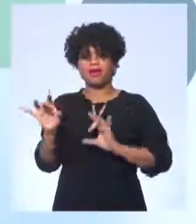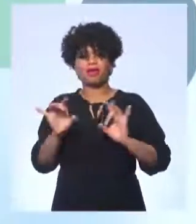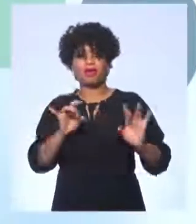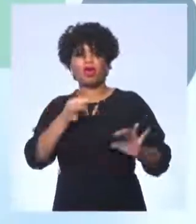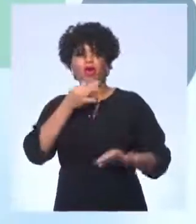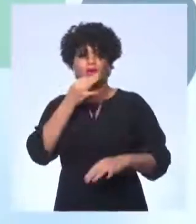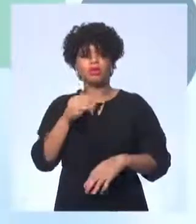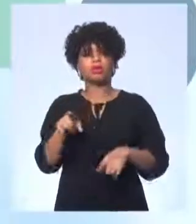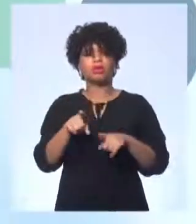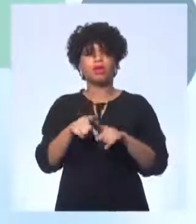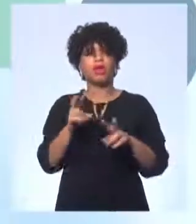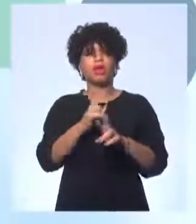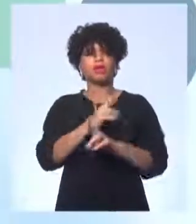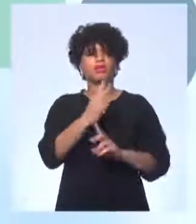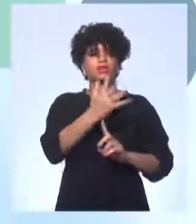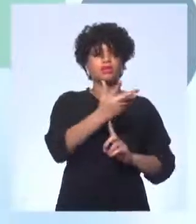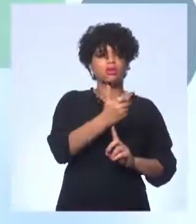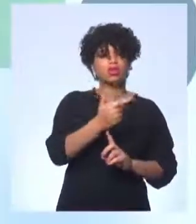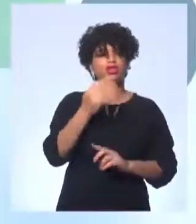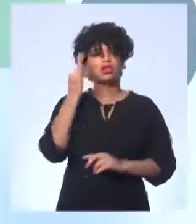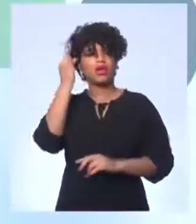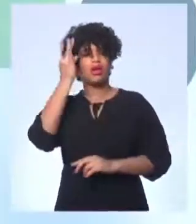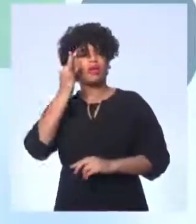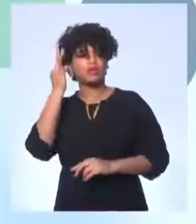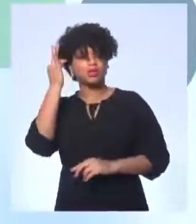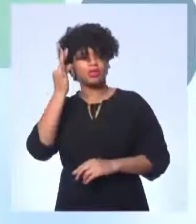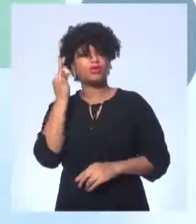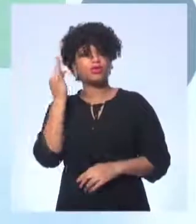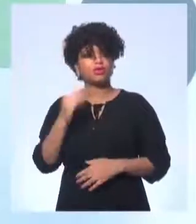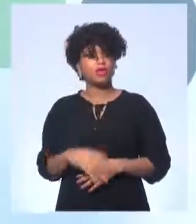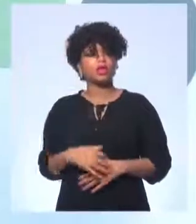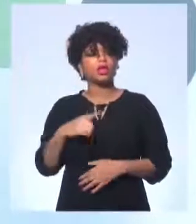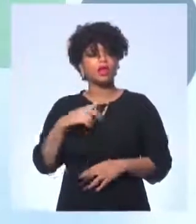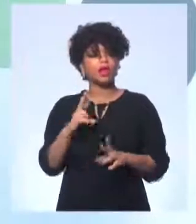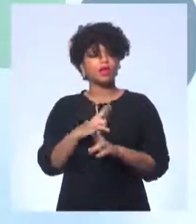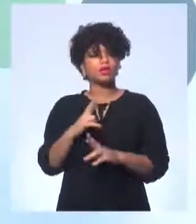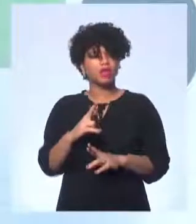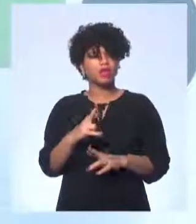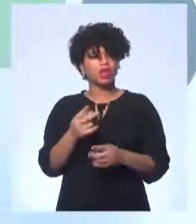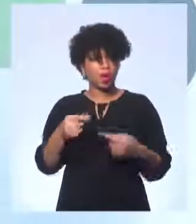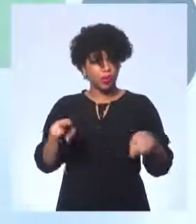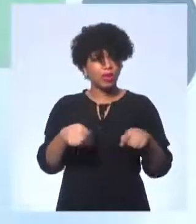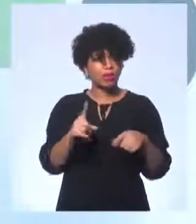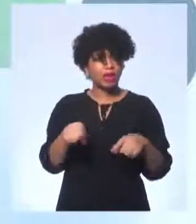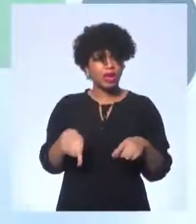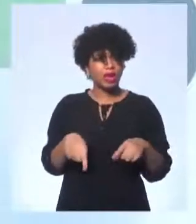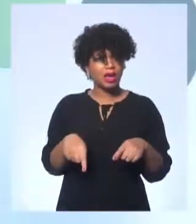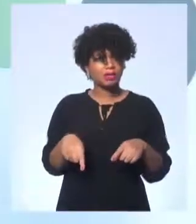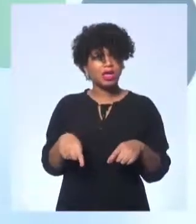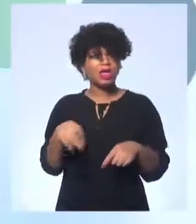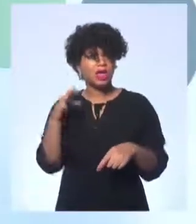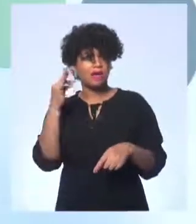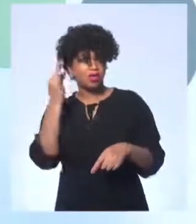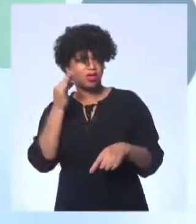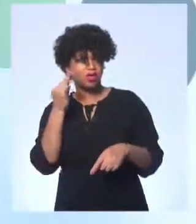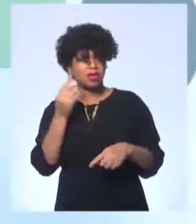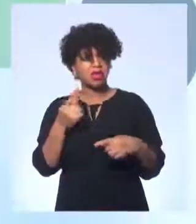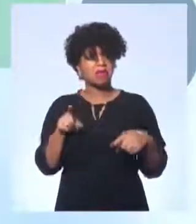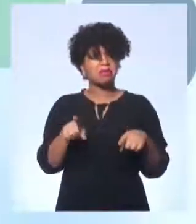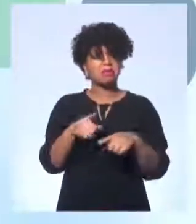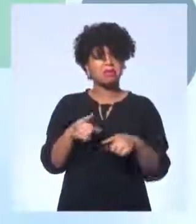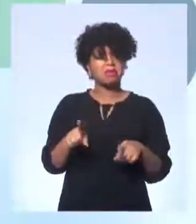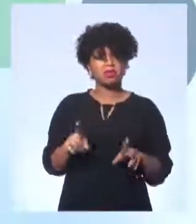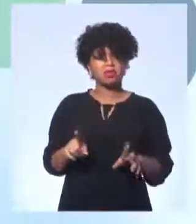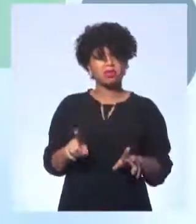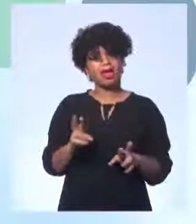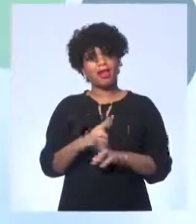qualquer tipo de arte, como, por exemplo, a música, e vice-versa também. Se a música tem algo a dizer para a filosofia, tá certo? Então eu